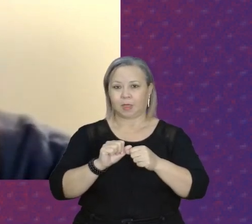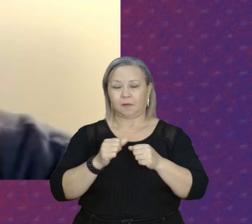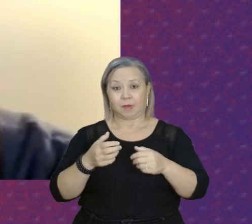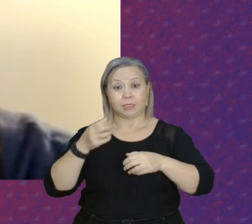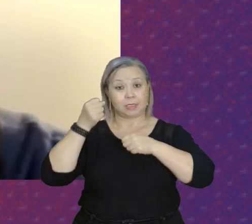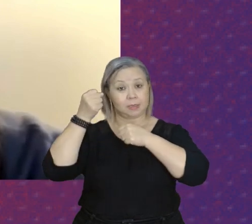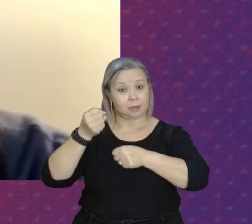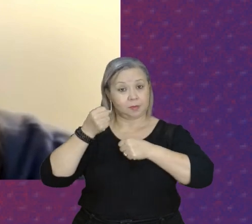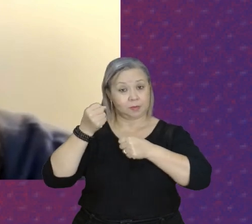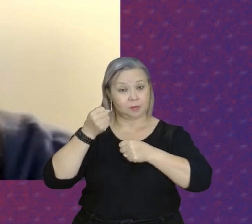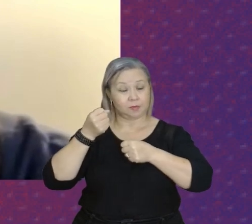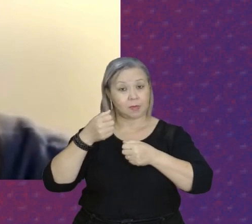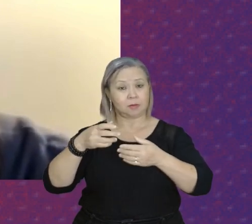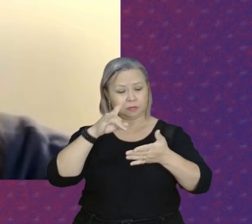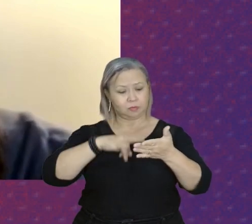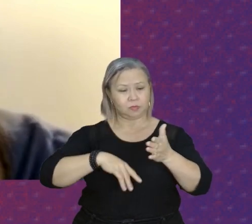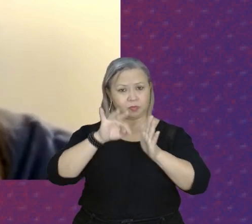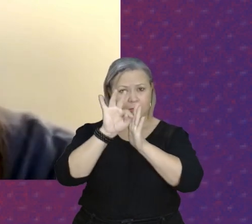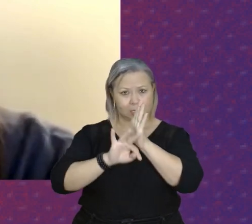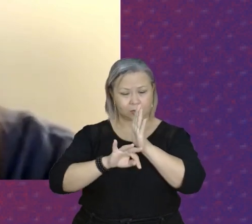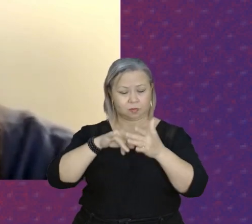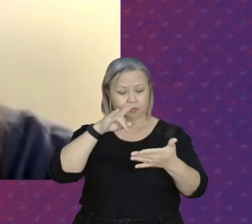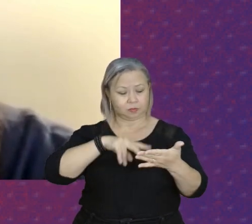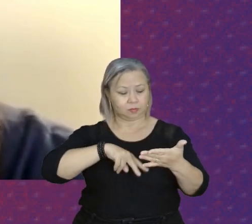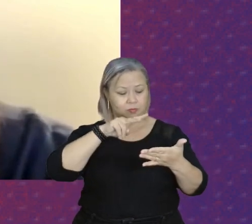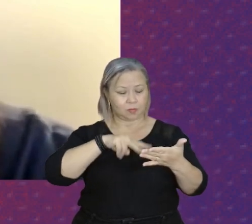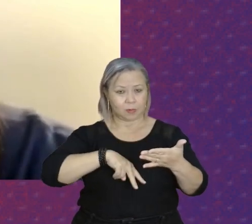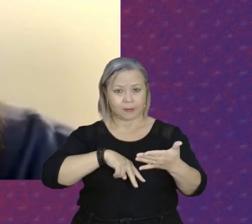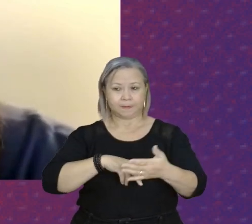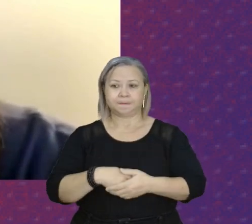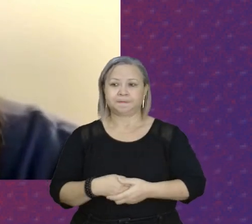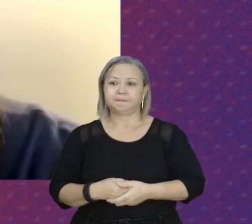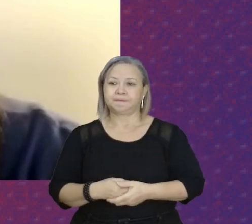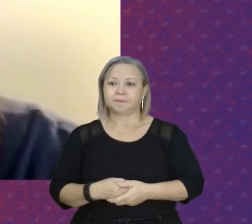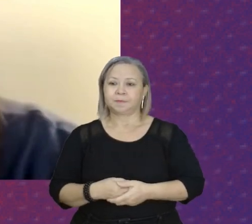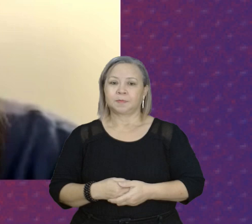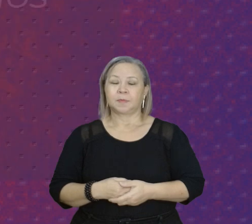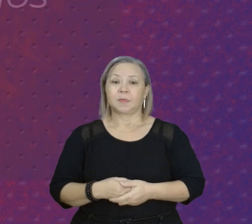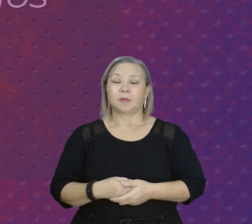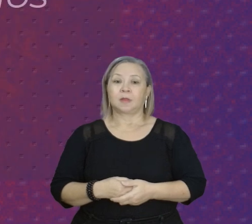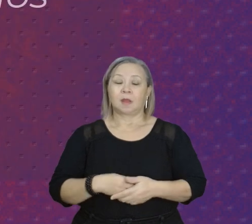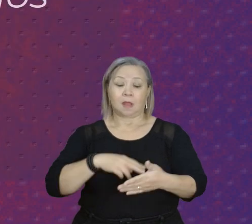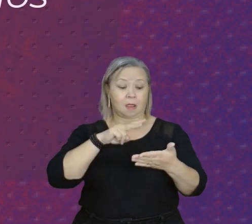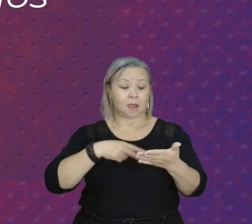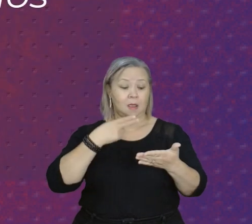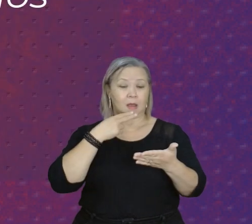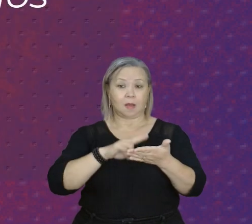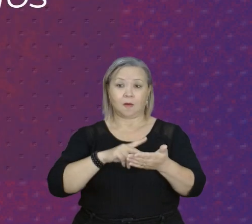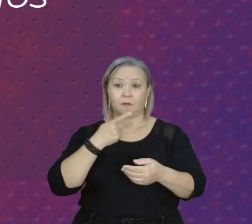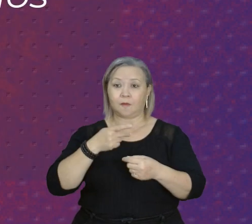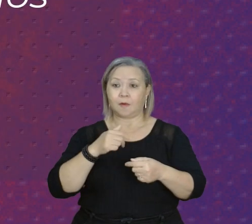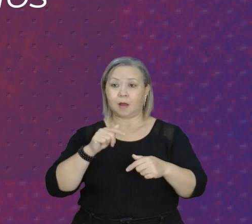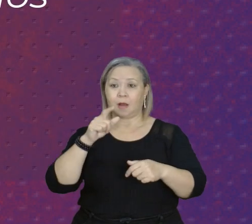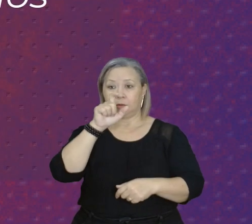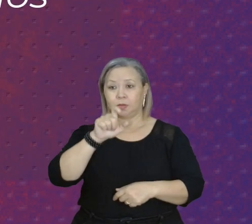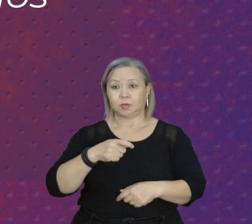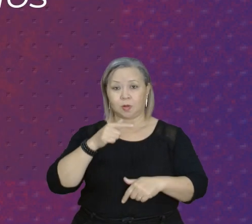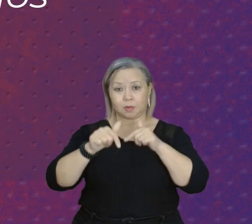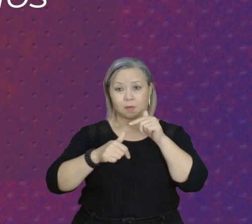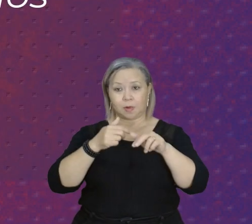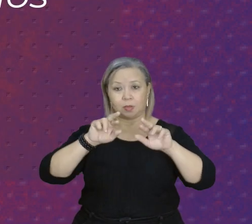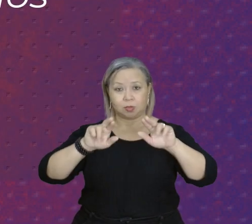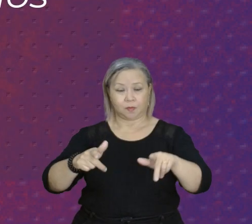manifesto, que eu vou ler alguns trechos aqui para vocês. O manifesto diz assim: somos trabalhadoras um pouco diferentes